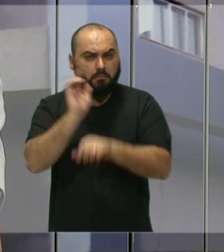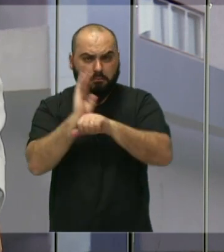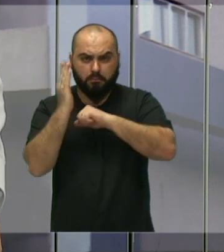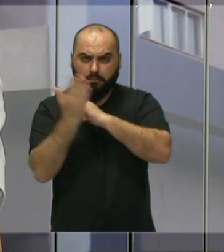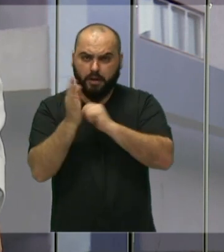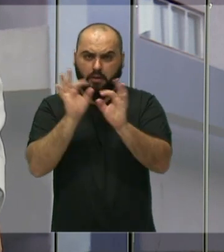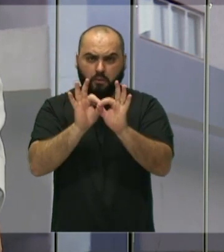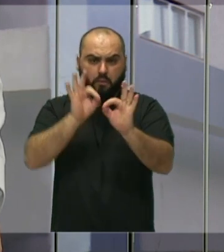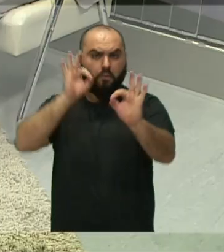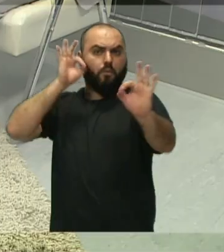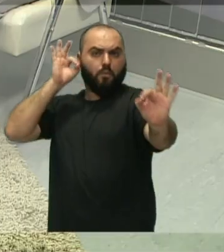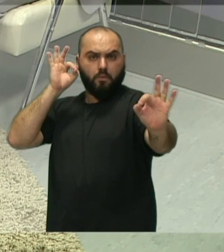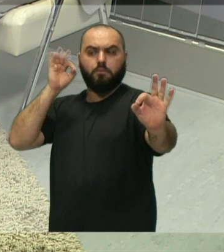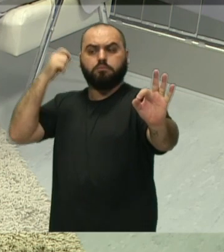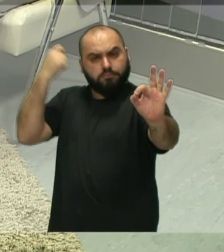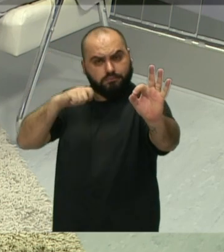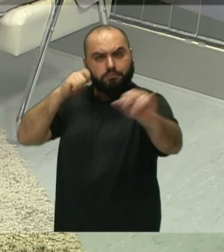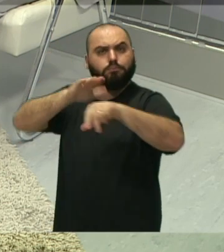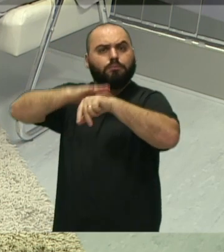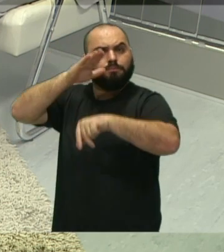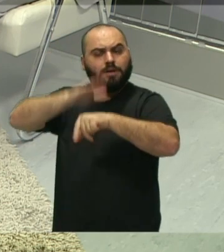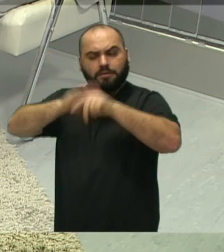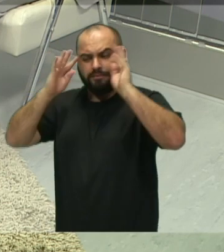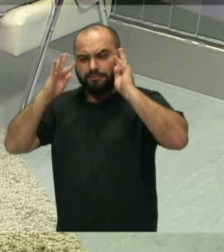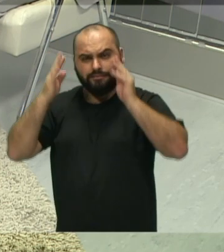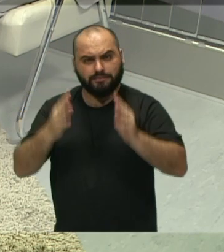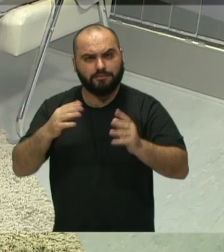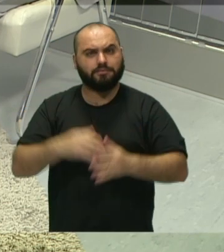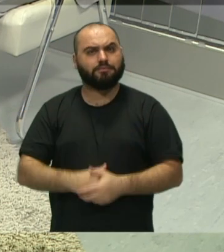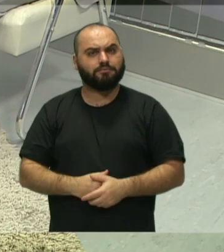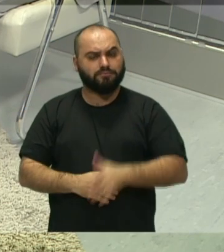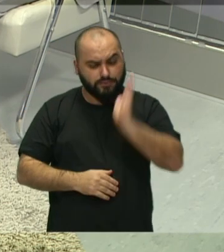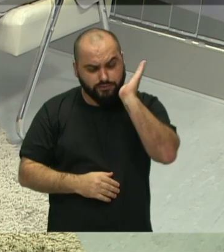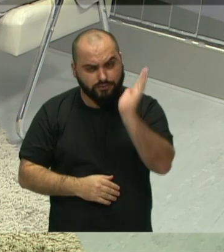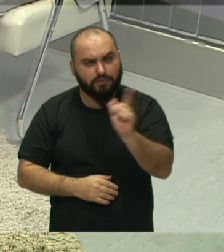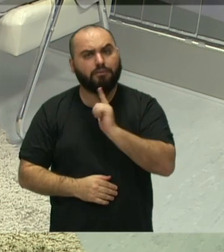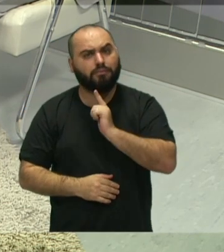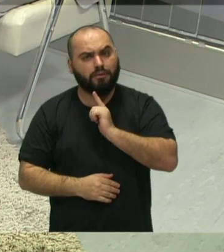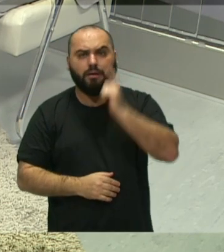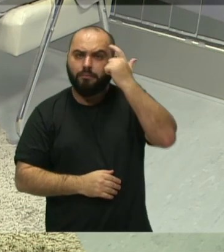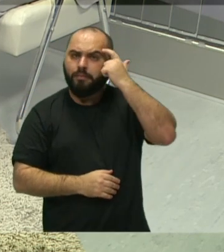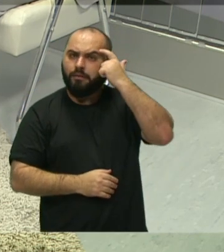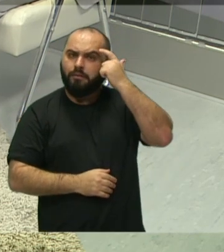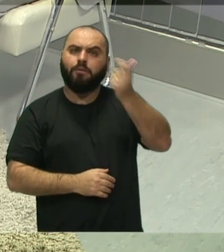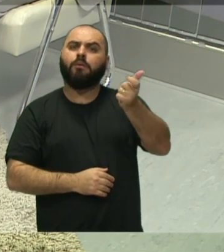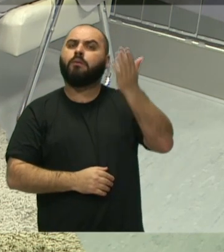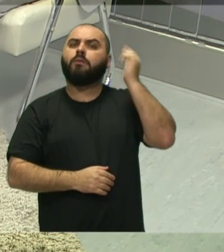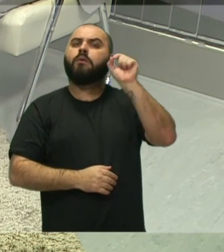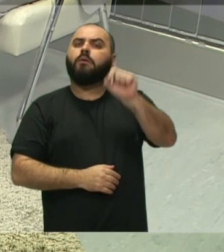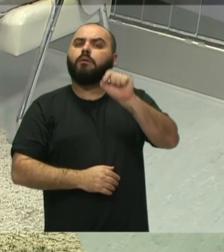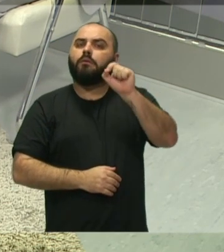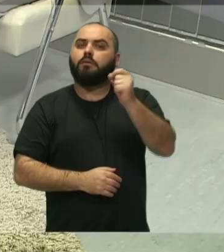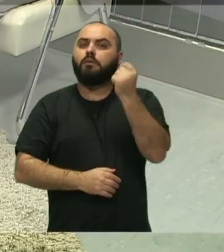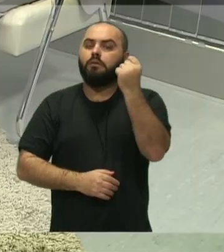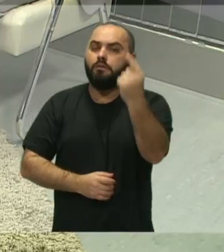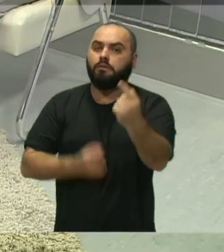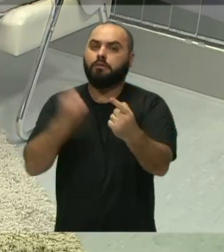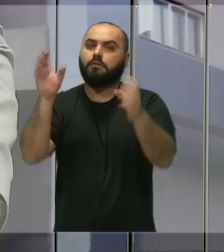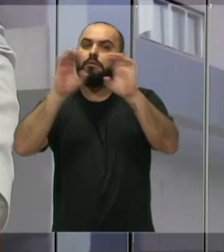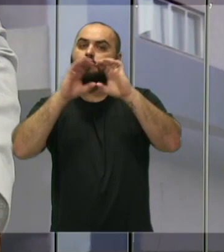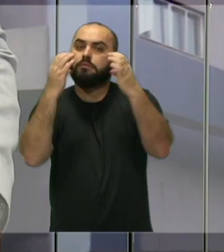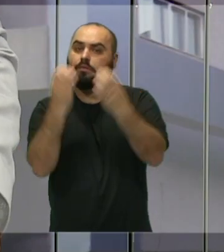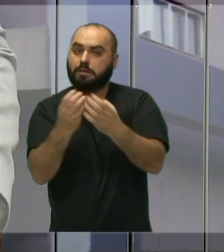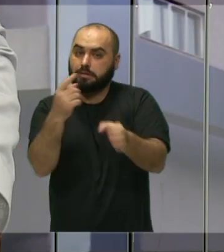mais atenção. Nós já tivemos iniciativas aqui em Itajaí, né, pensamentos até de algumas comunidades da